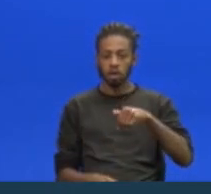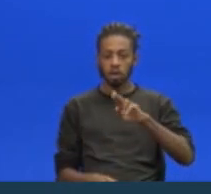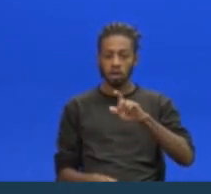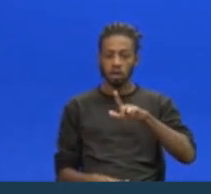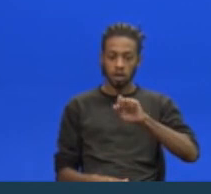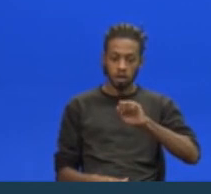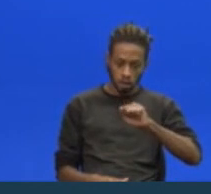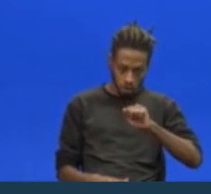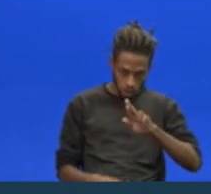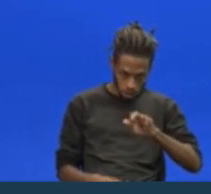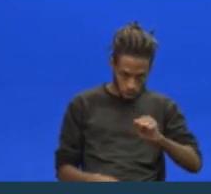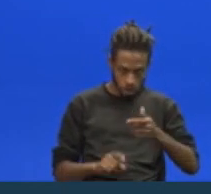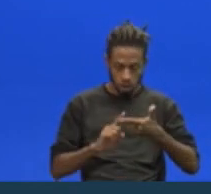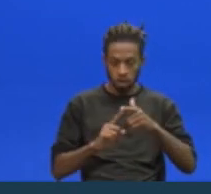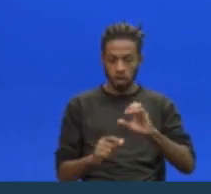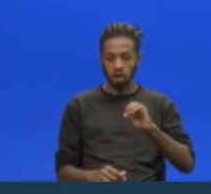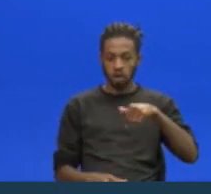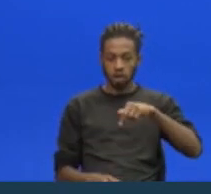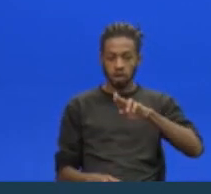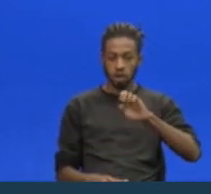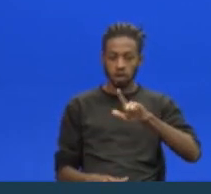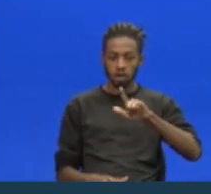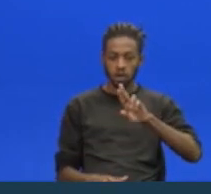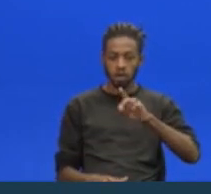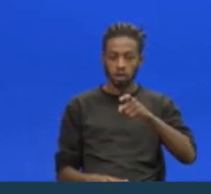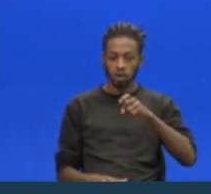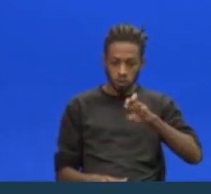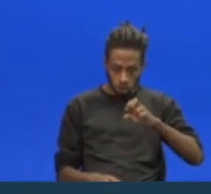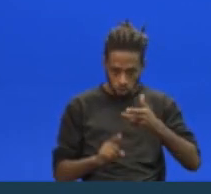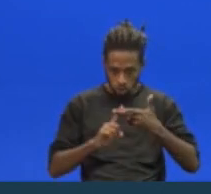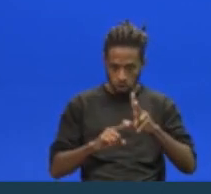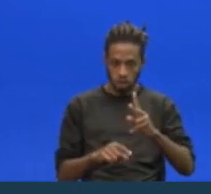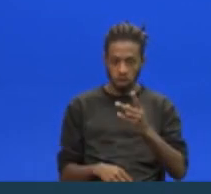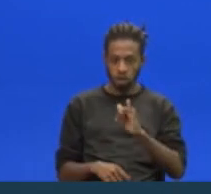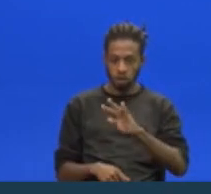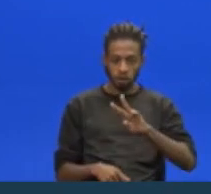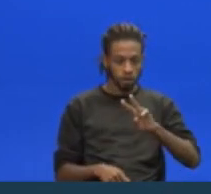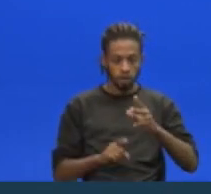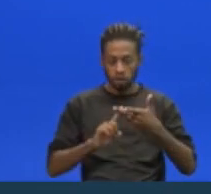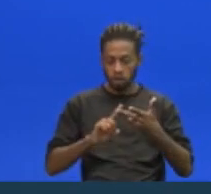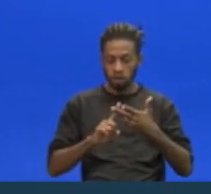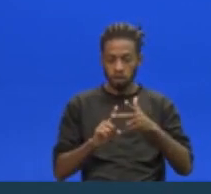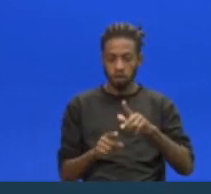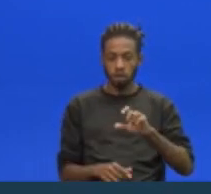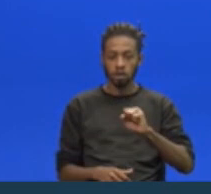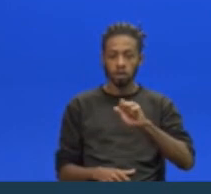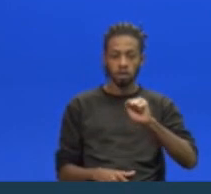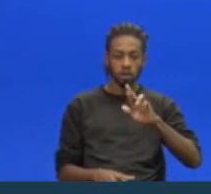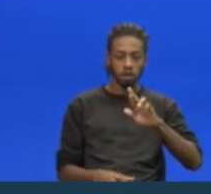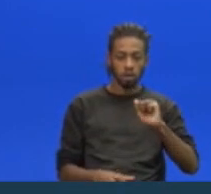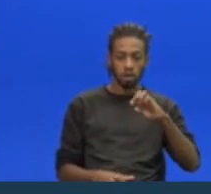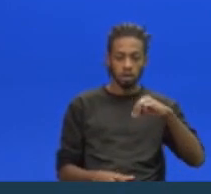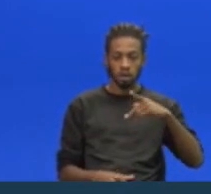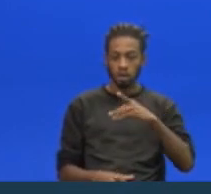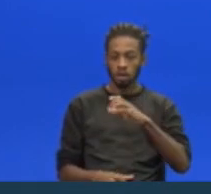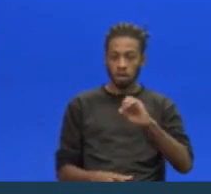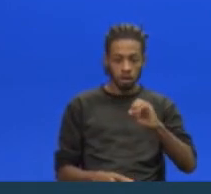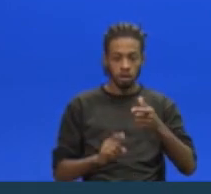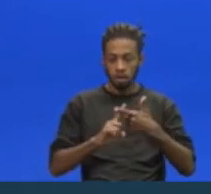né, esquistossomose, febre amarela, HIV, sarampo, sífilis, entre outras, são de notificação